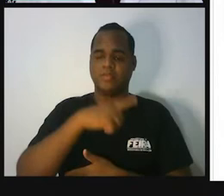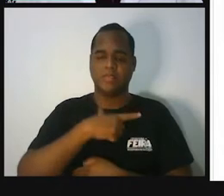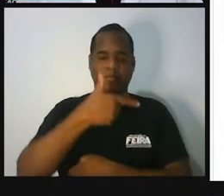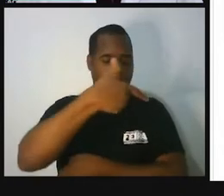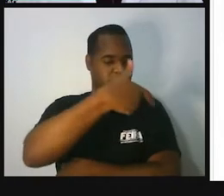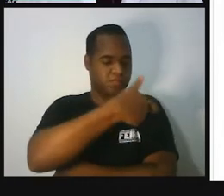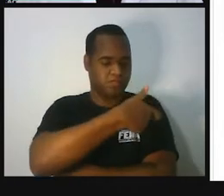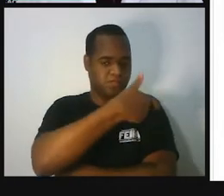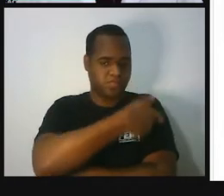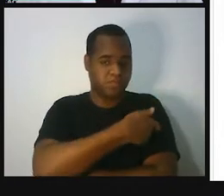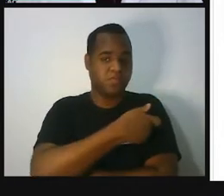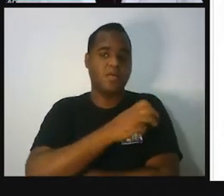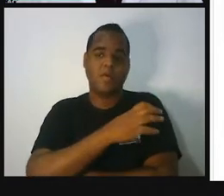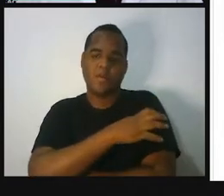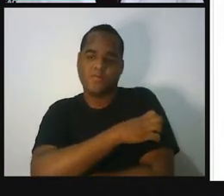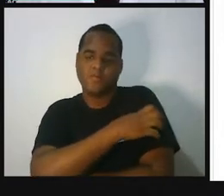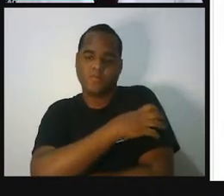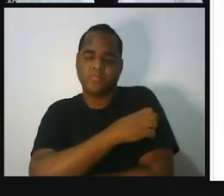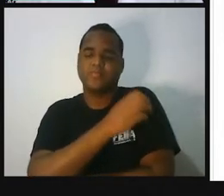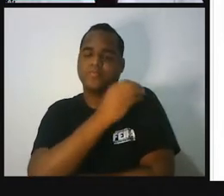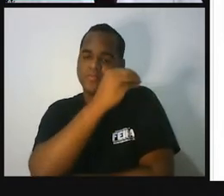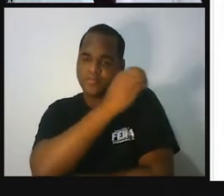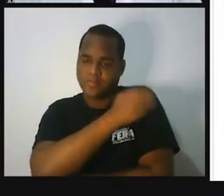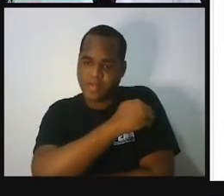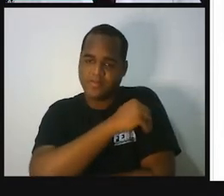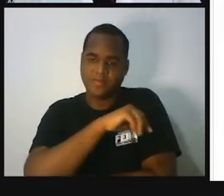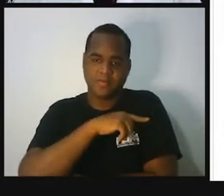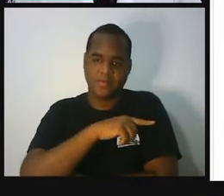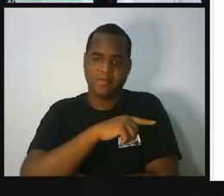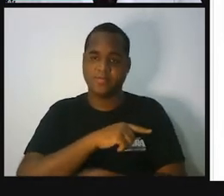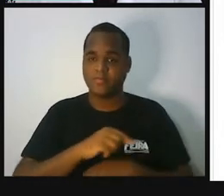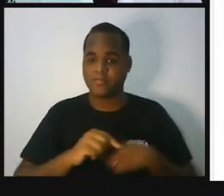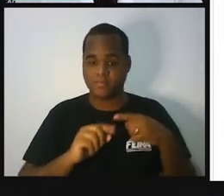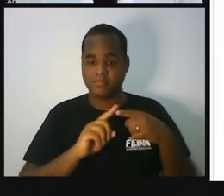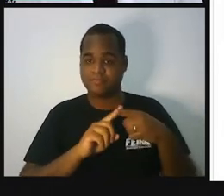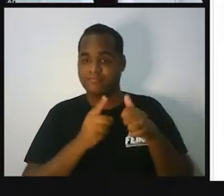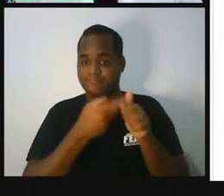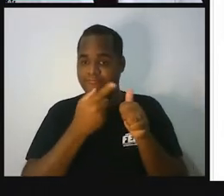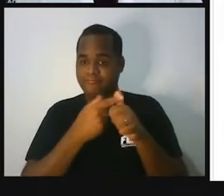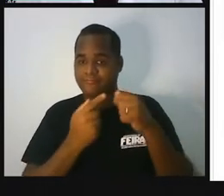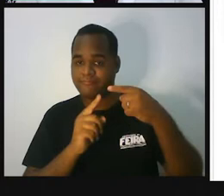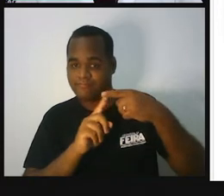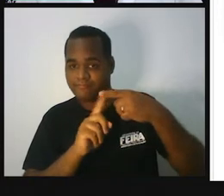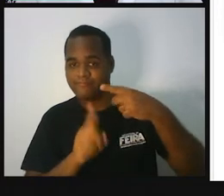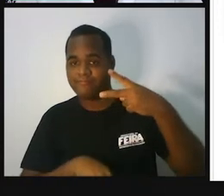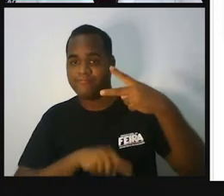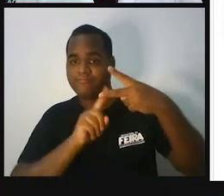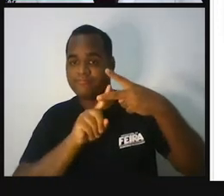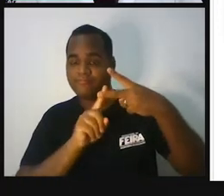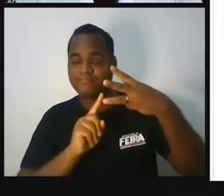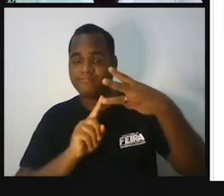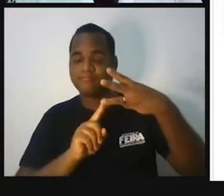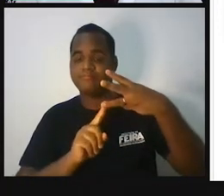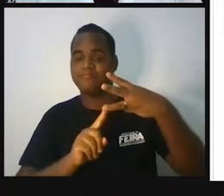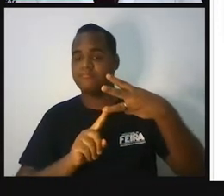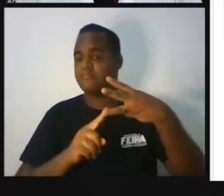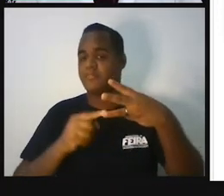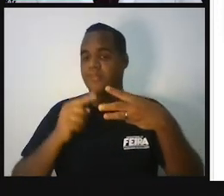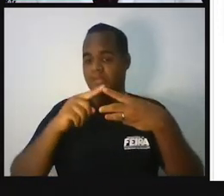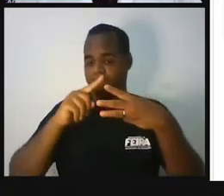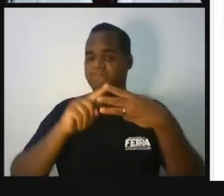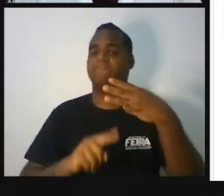o músculo o que antes do músculo ela vai ter que passar pela epiderme pela Derme e pelo tecido